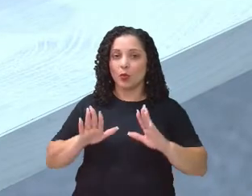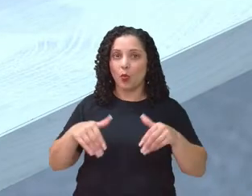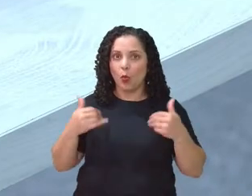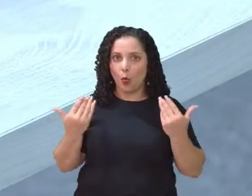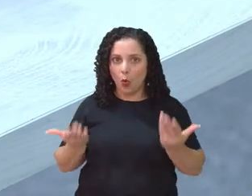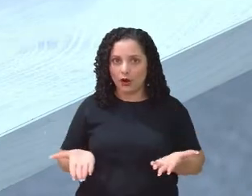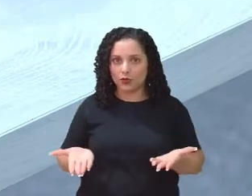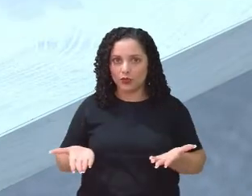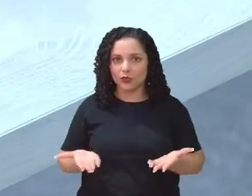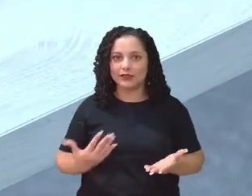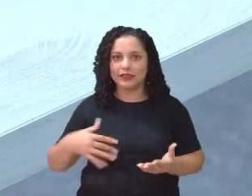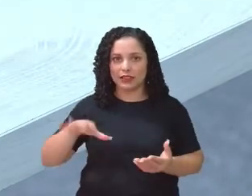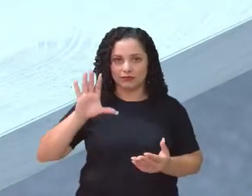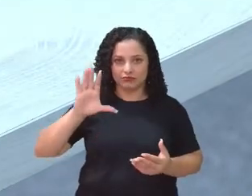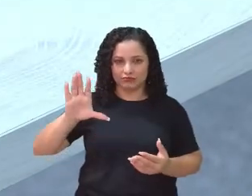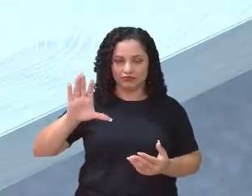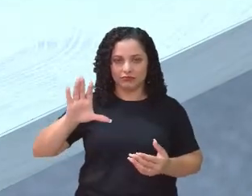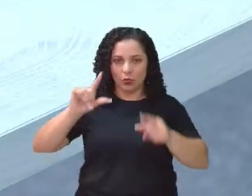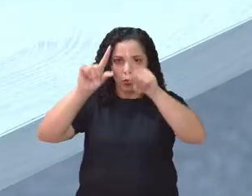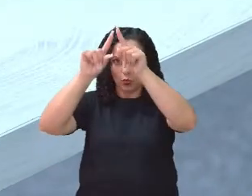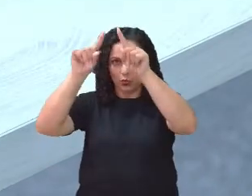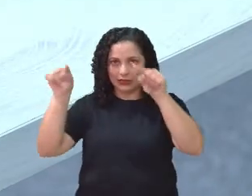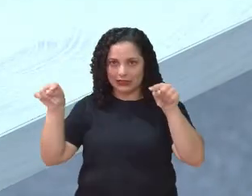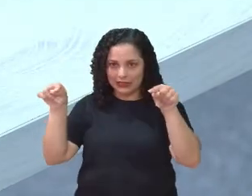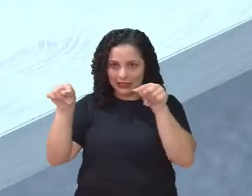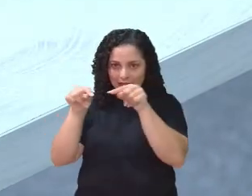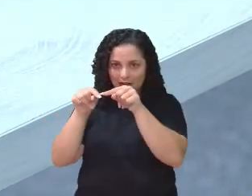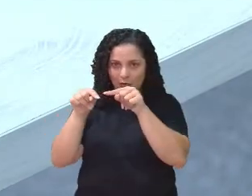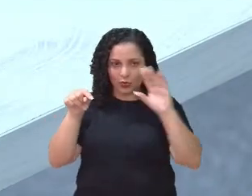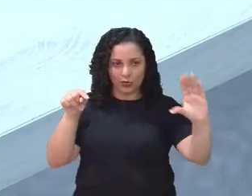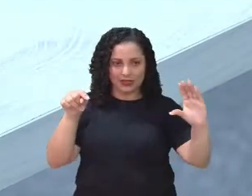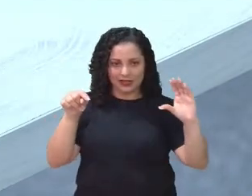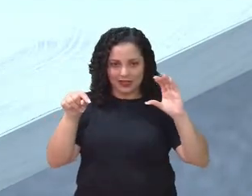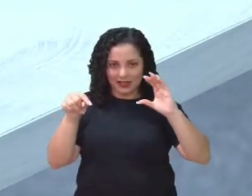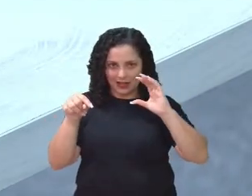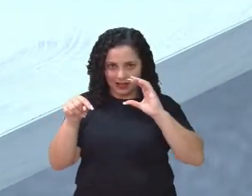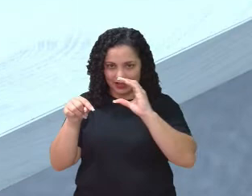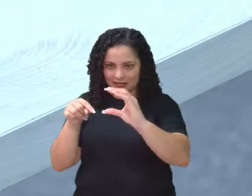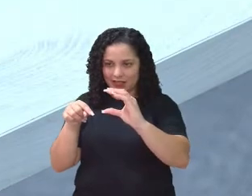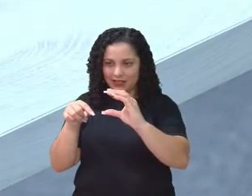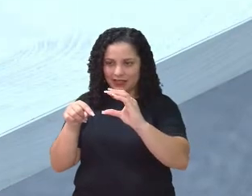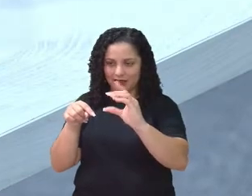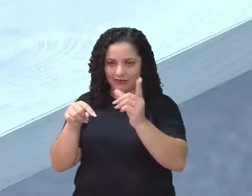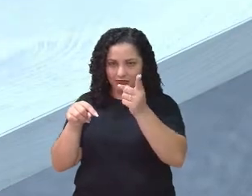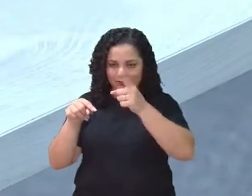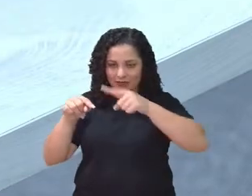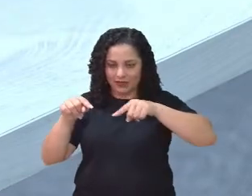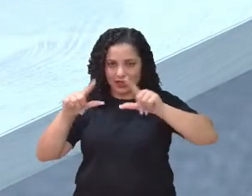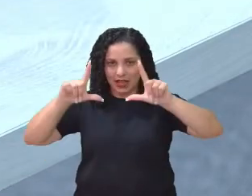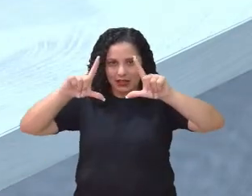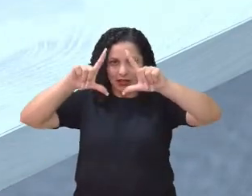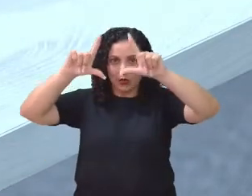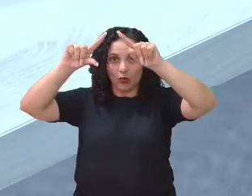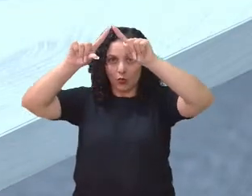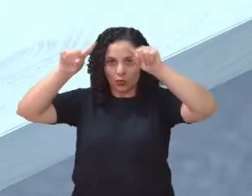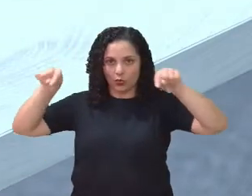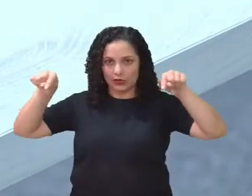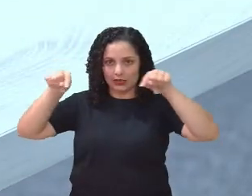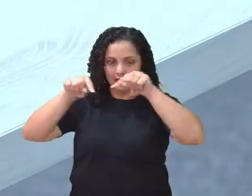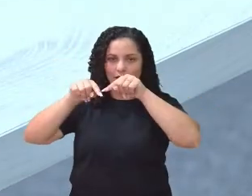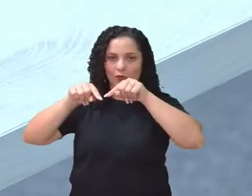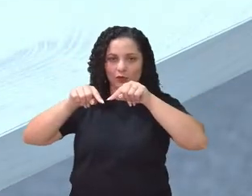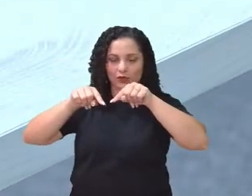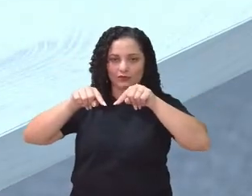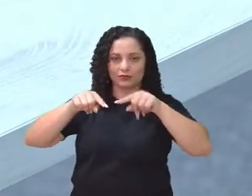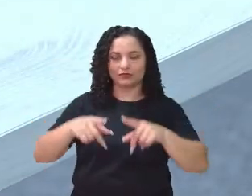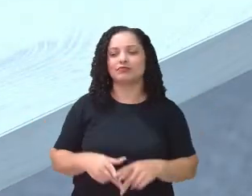um sobre o outro, certo? O que é que eu tenho aqui? Eu tenho que esse ângulo aqui, certo? Deixa eu colocar aqui, ó, que é